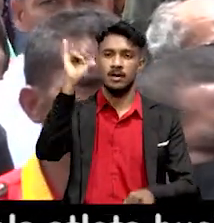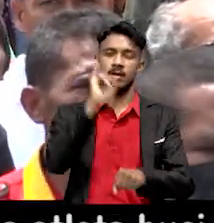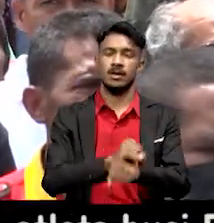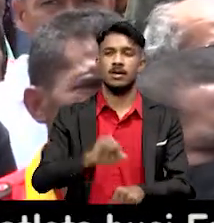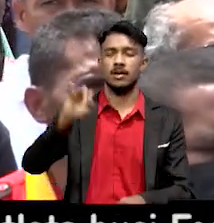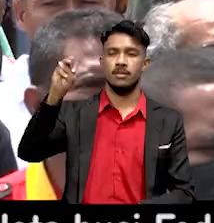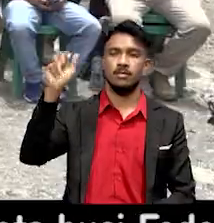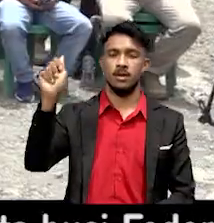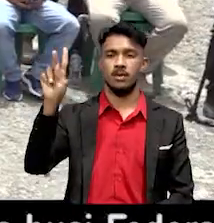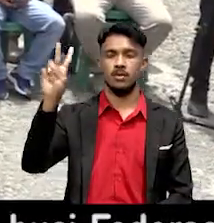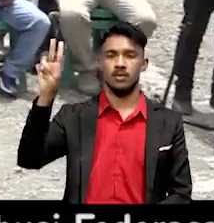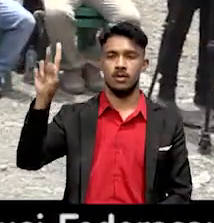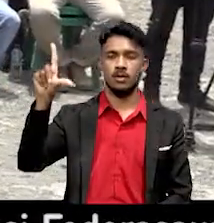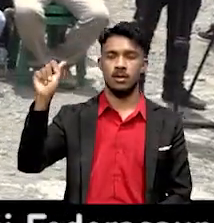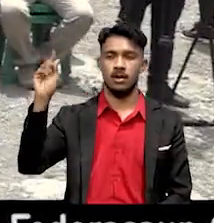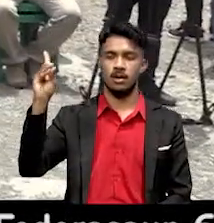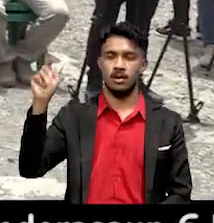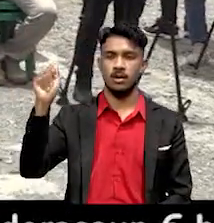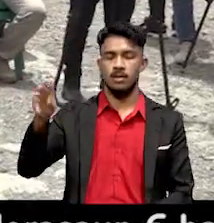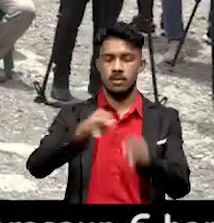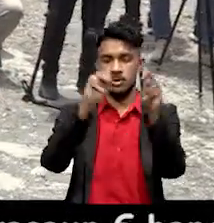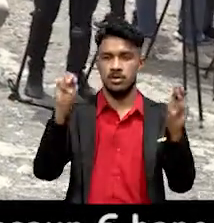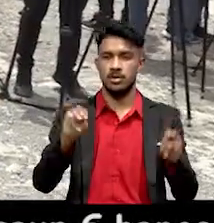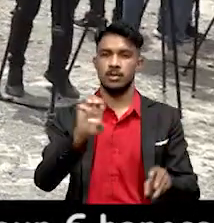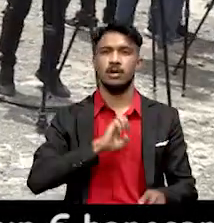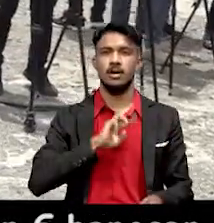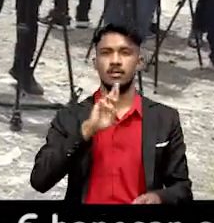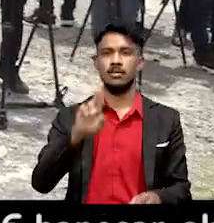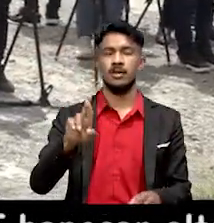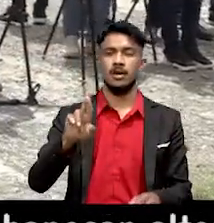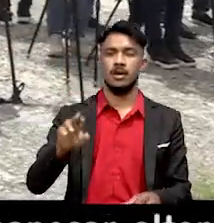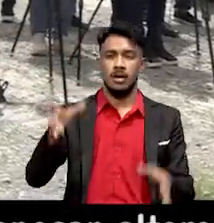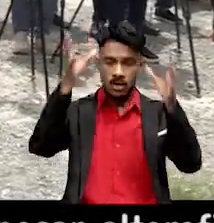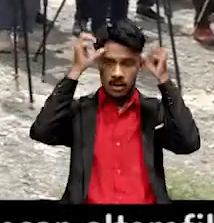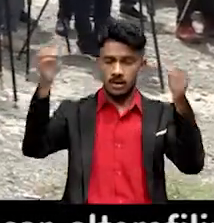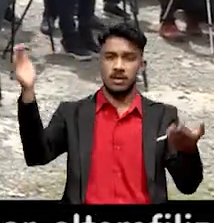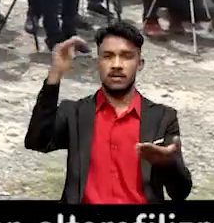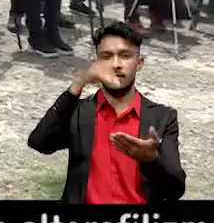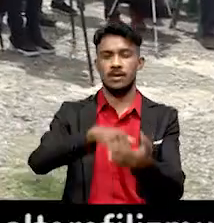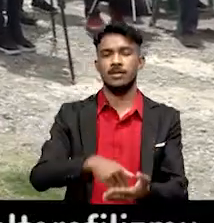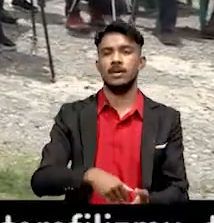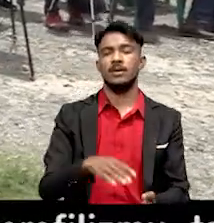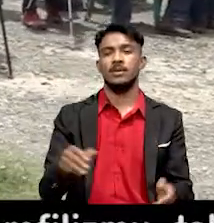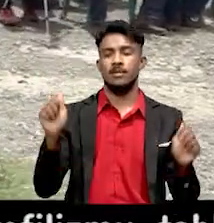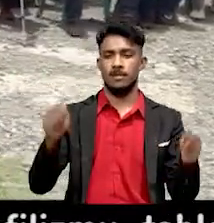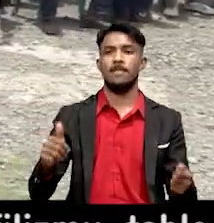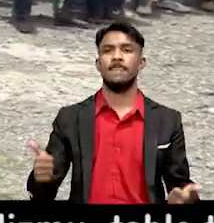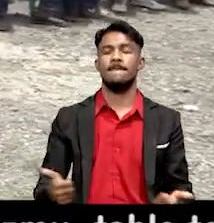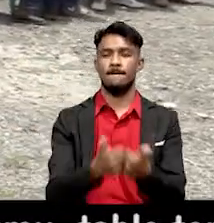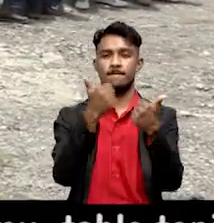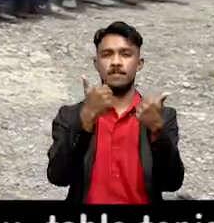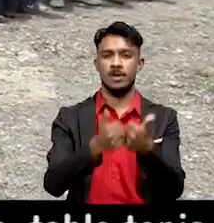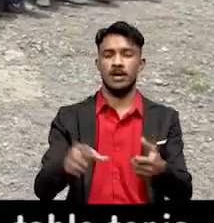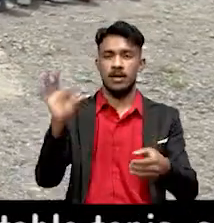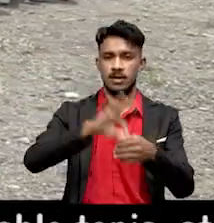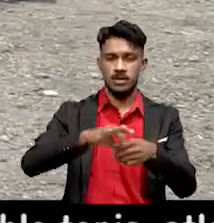Concepción Municipio Hermera Catac nia rekandidata ang ba Presiden di Republika hodi kompete iha eleksaun presidensial